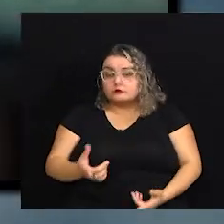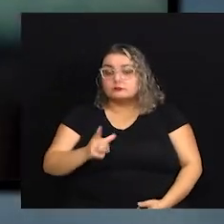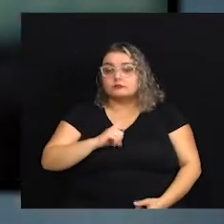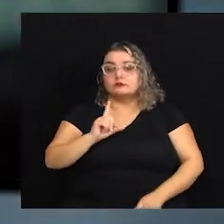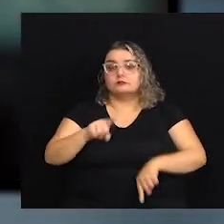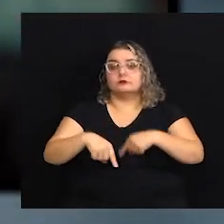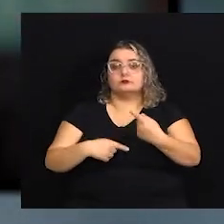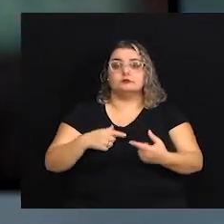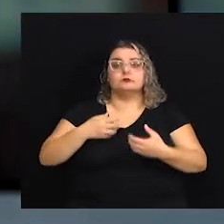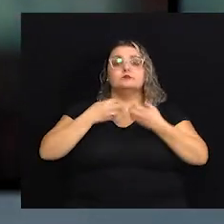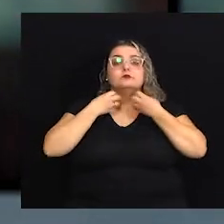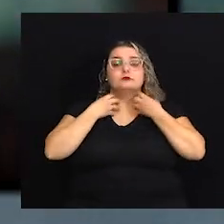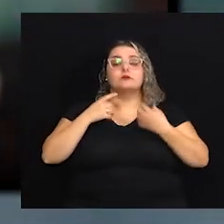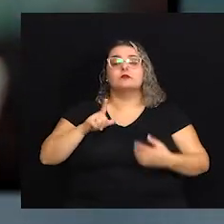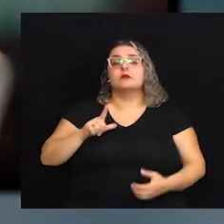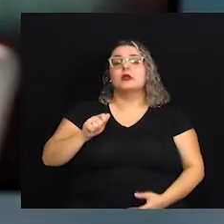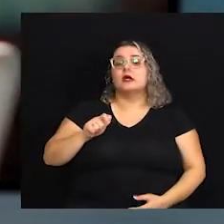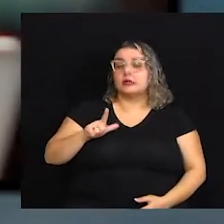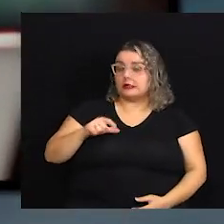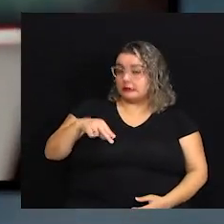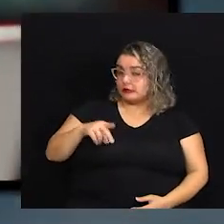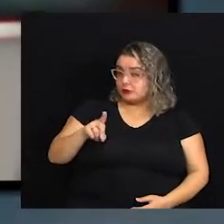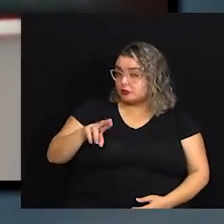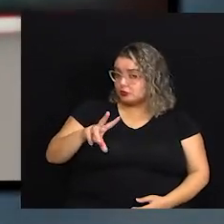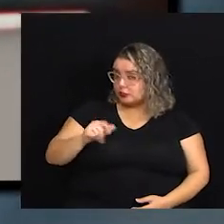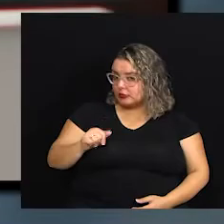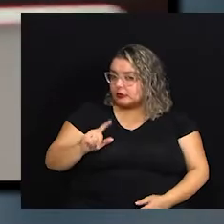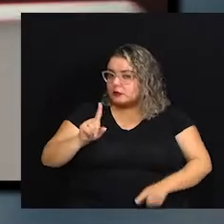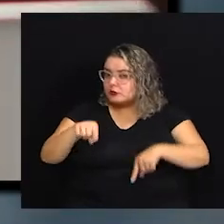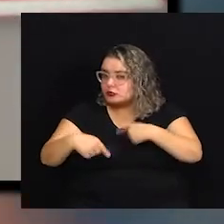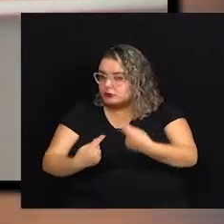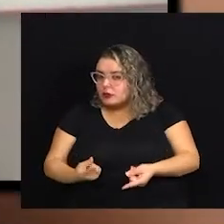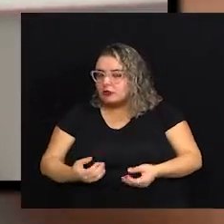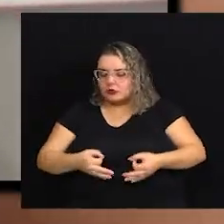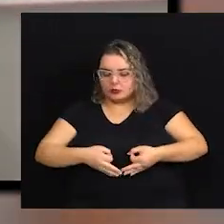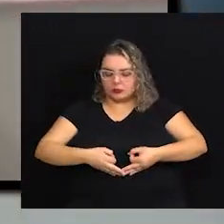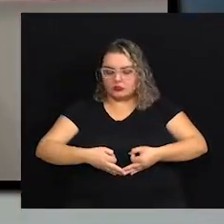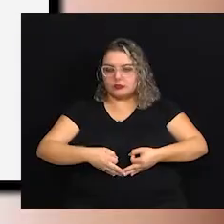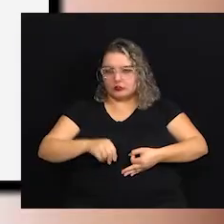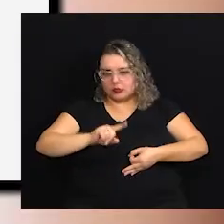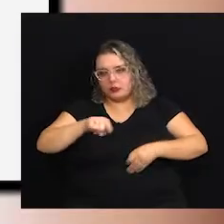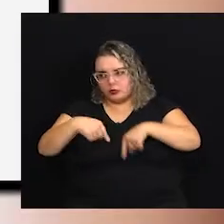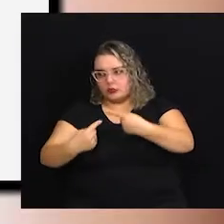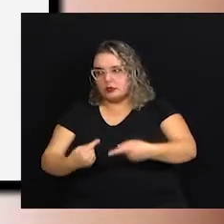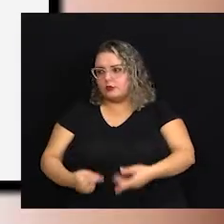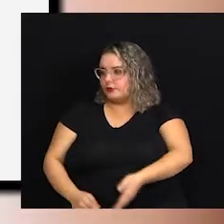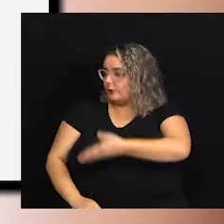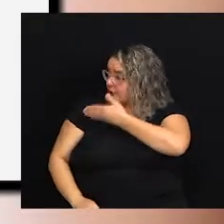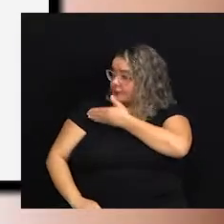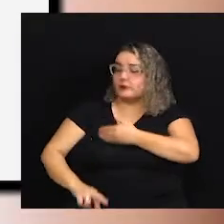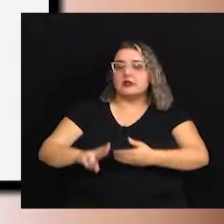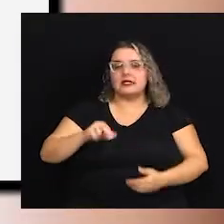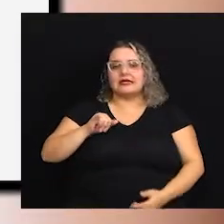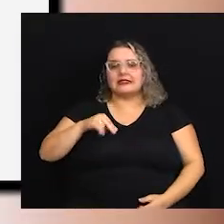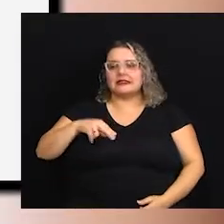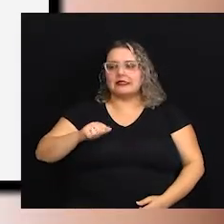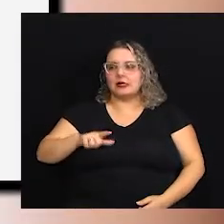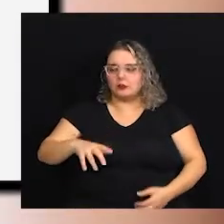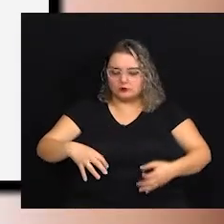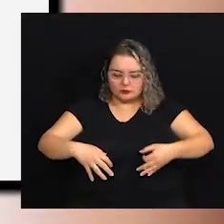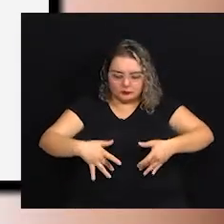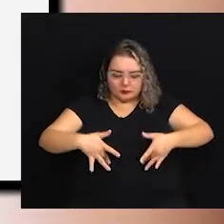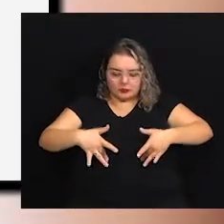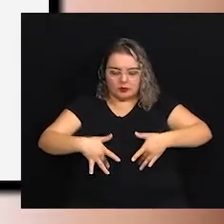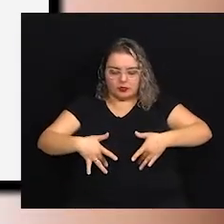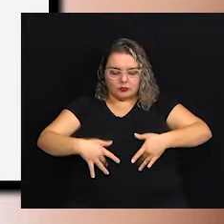outra glândula, nós estamos falando de ovário, que produz hormônios, mas nós temos outra glândula, que é a adrenal, é uma glândula que fica em cima dos rins, que